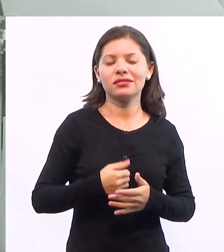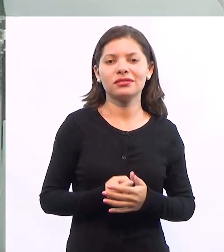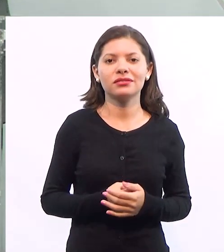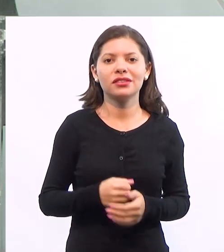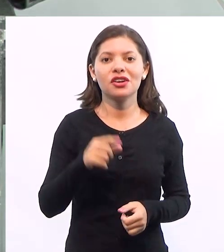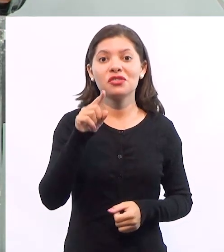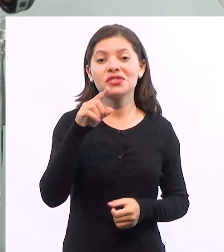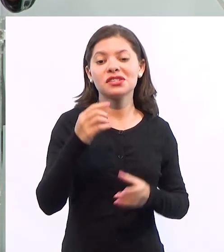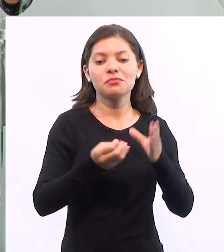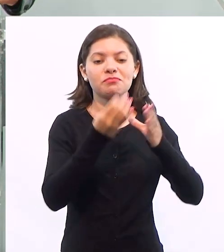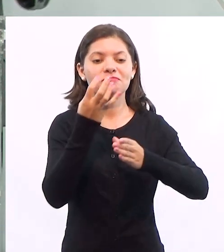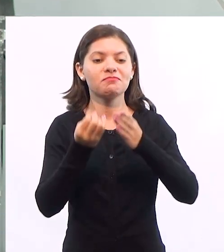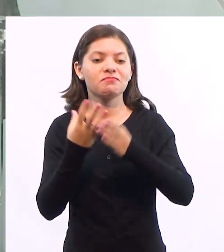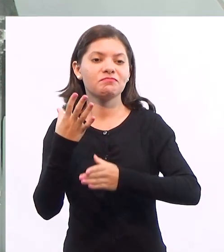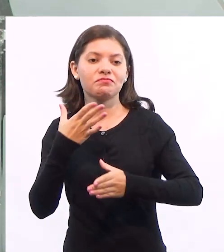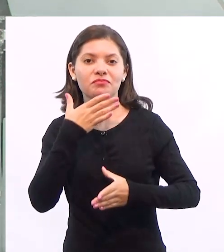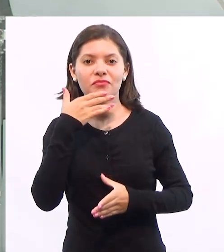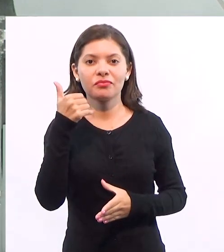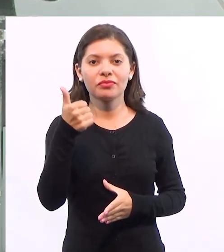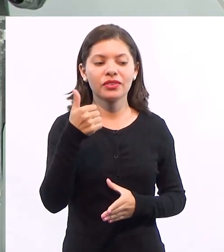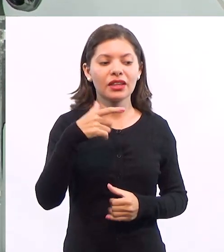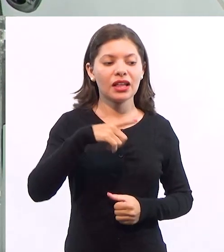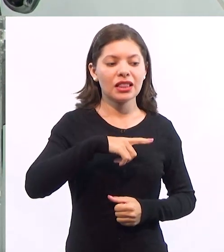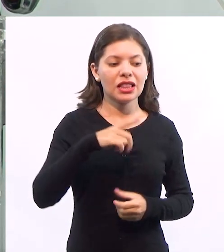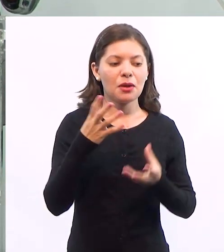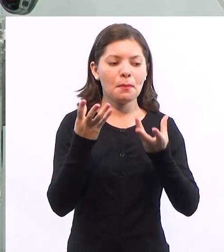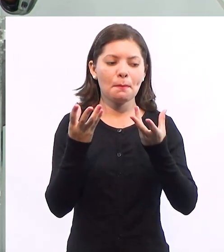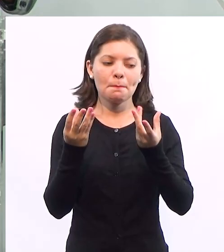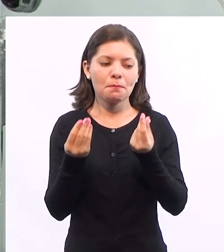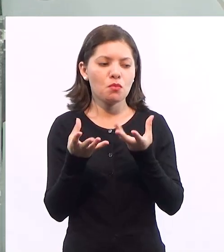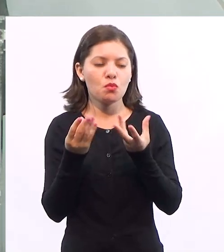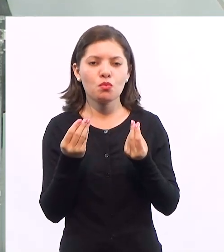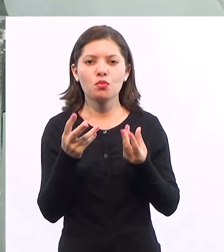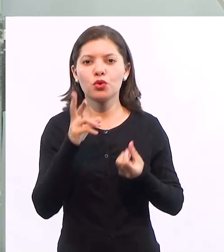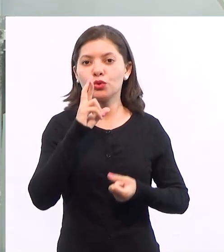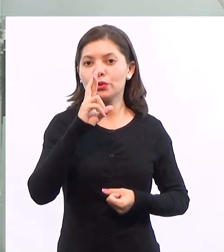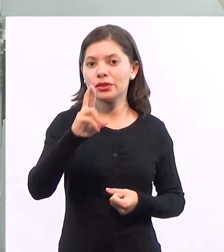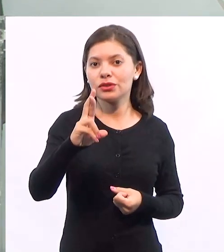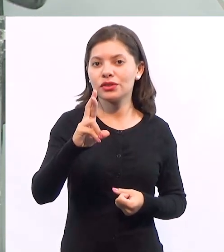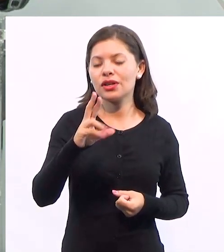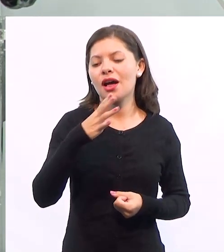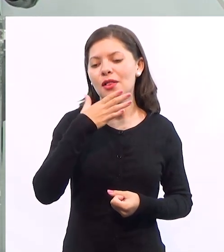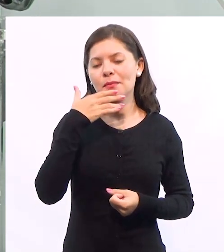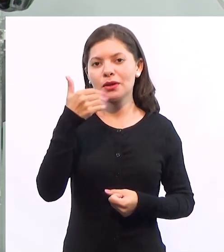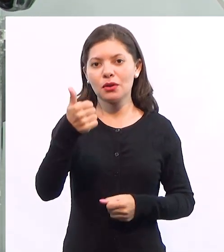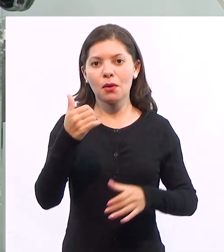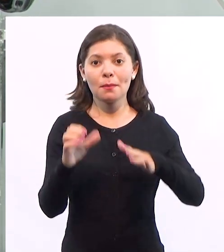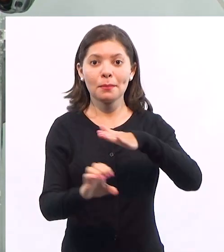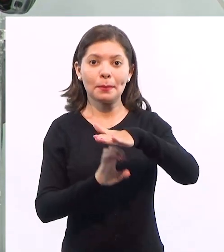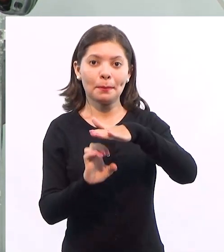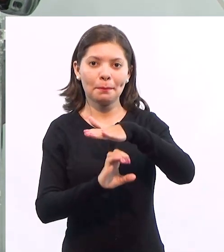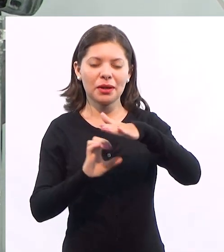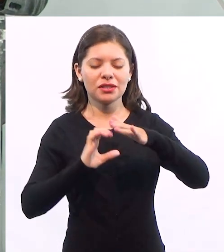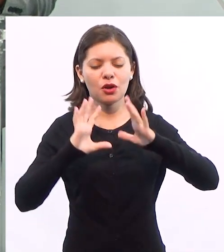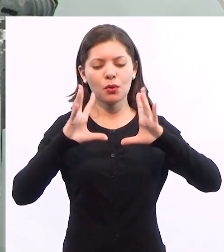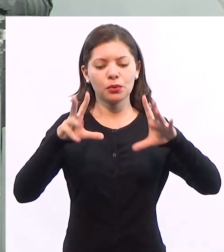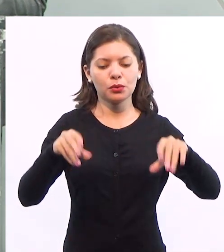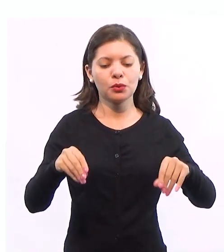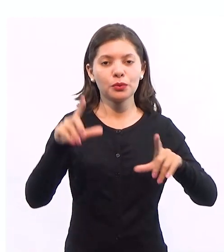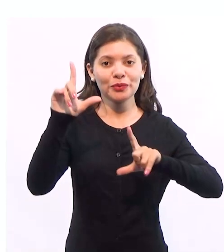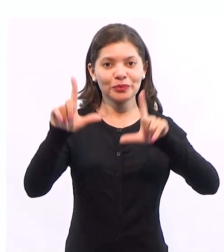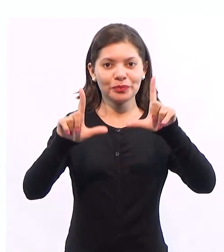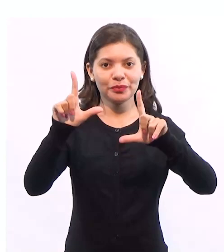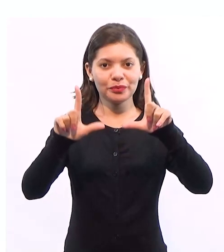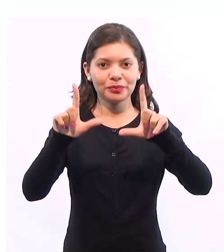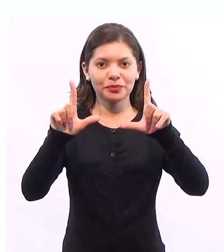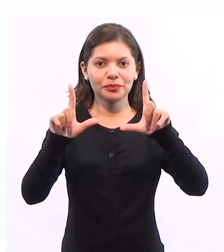uma vez que você produz mais, você traz mais resultados e melhores para as organizações como um todo. Coloca aqui na